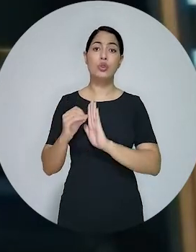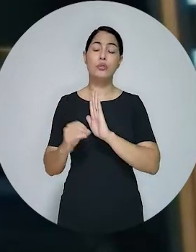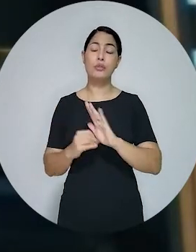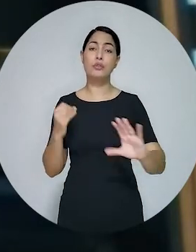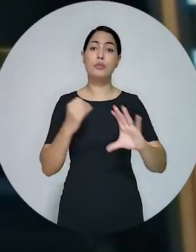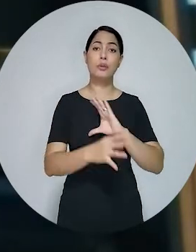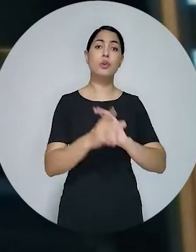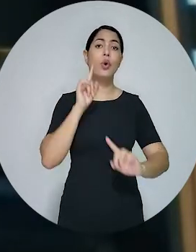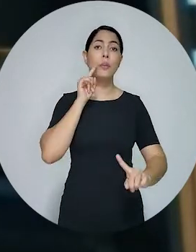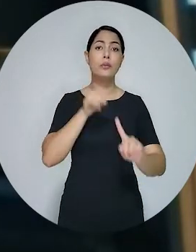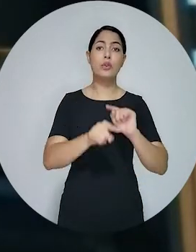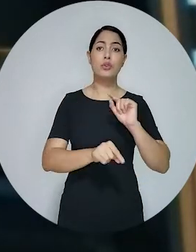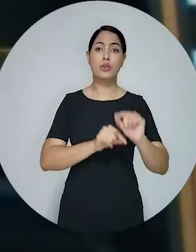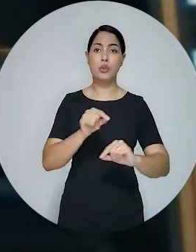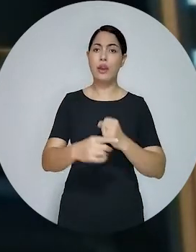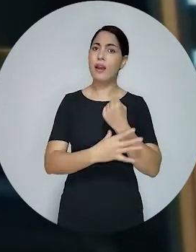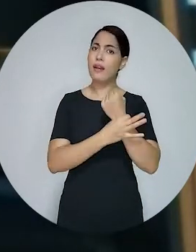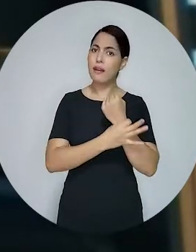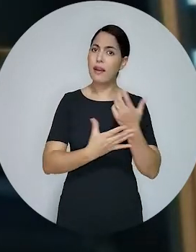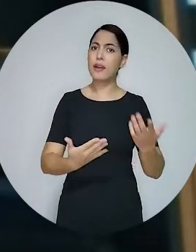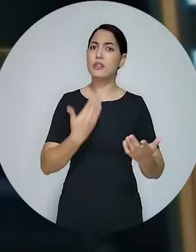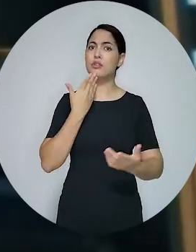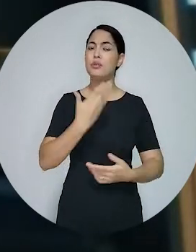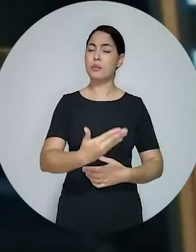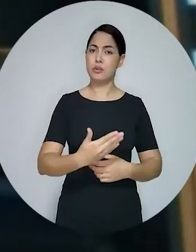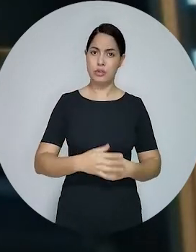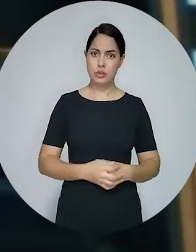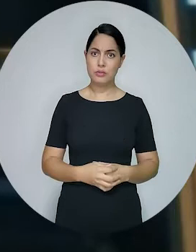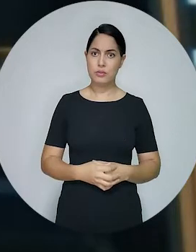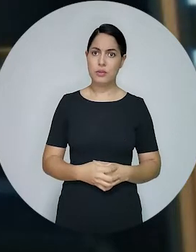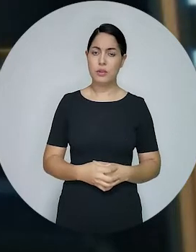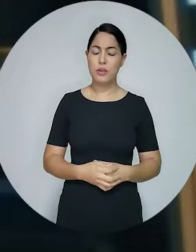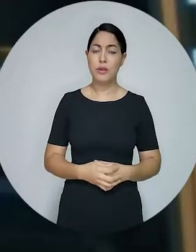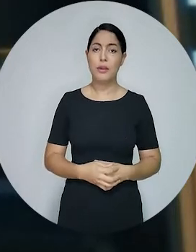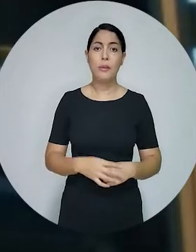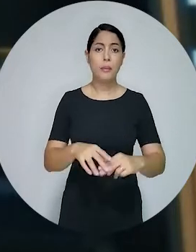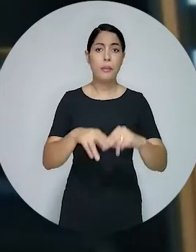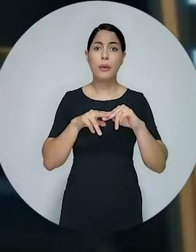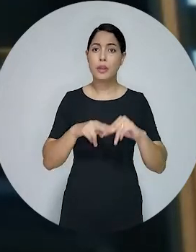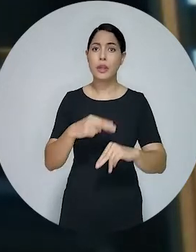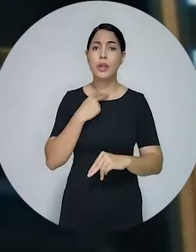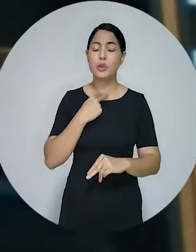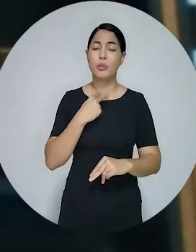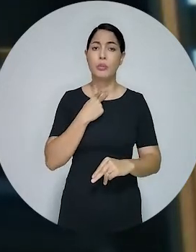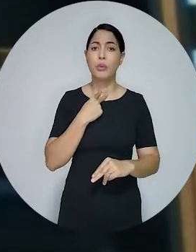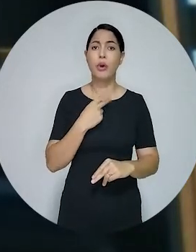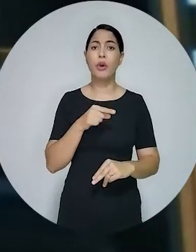também nós solicitamos que tivessem garantias com relação à data de entrada do requerimento, para que não